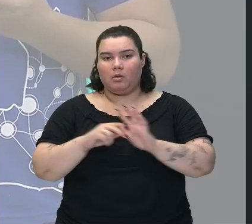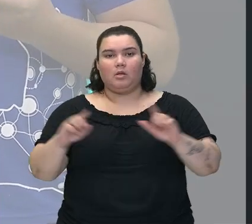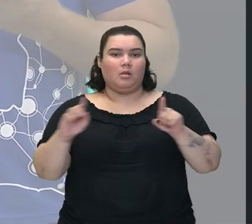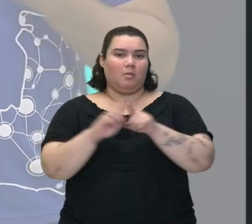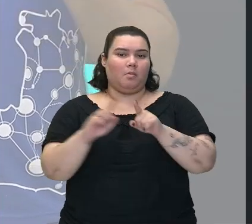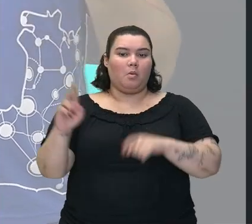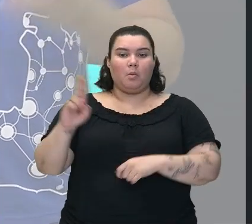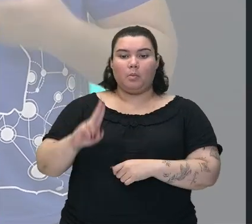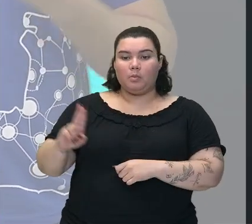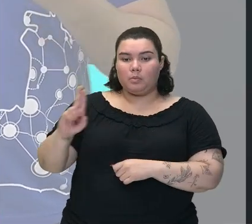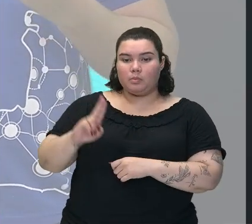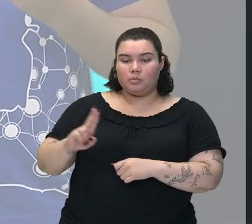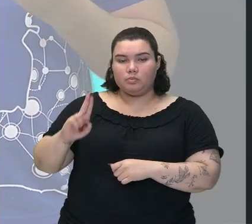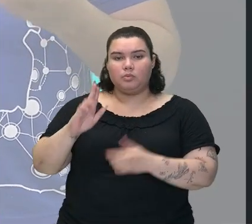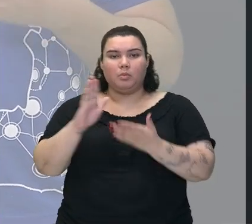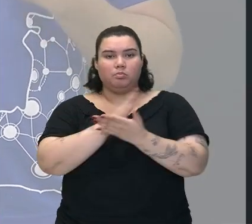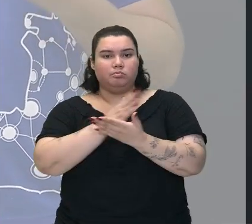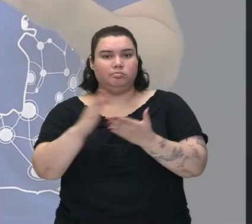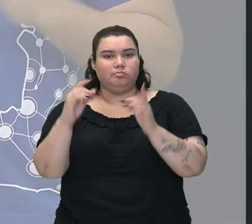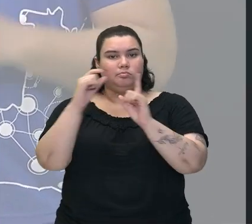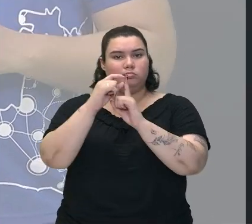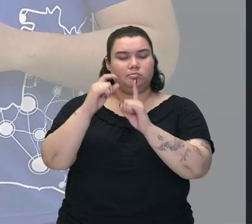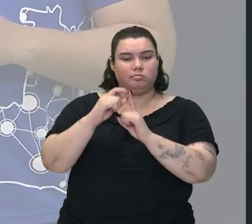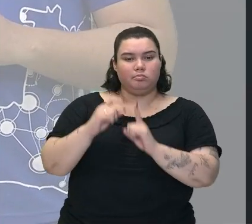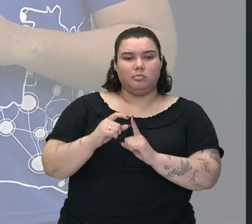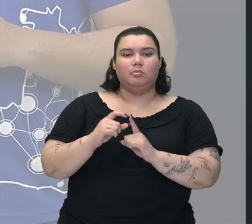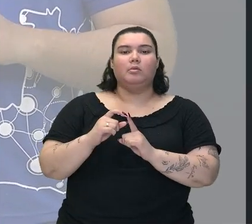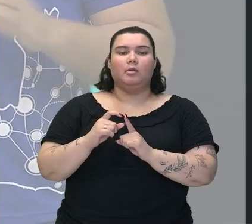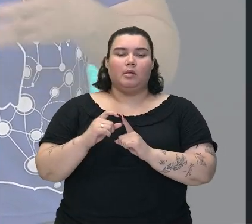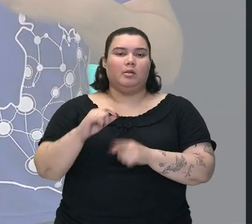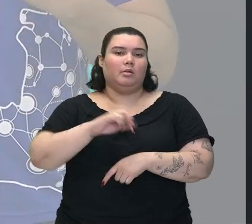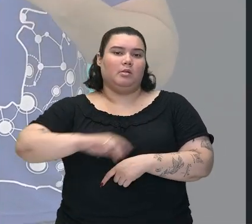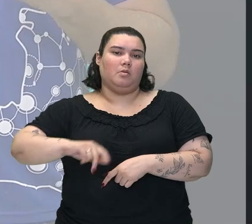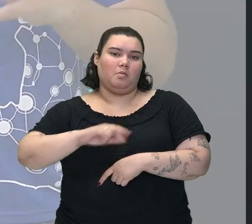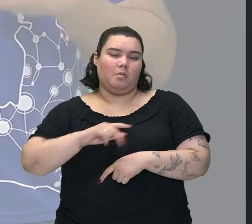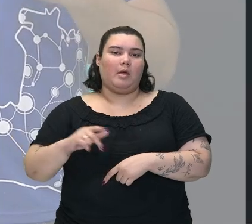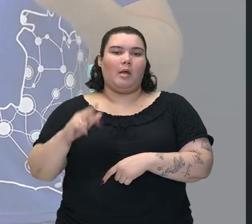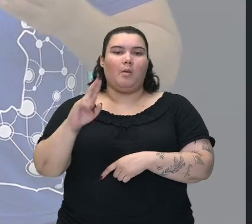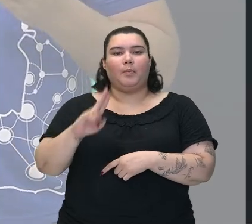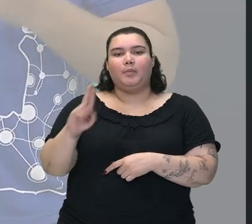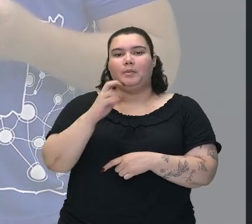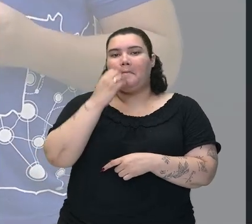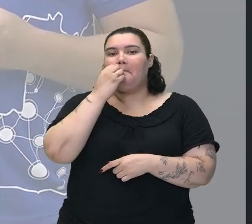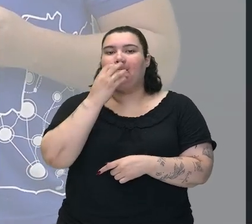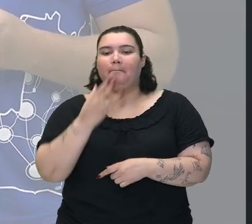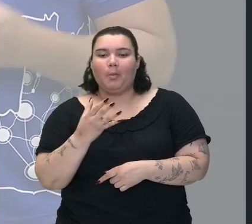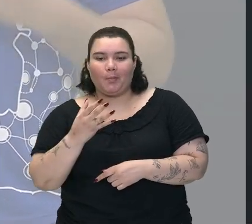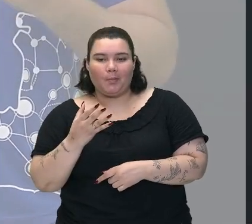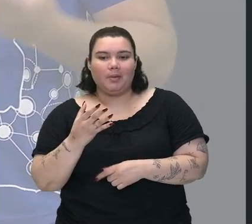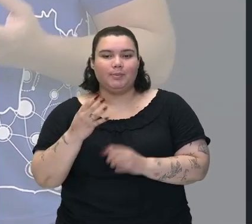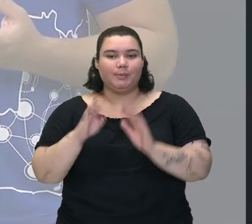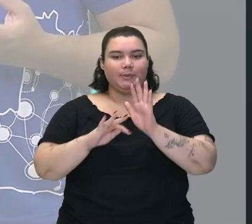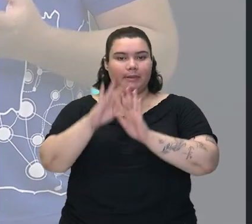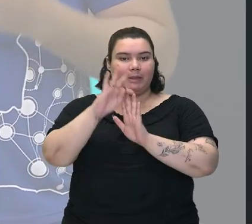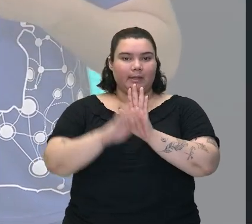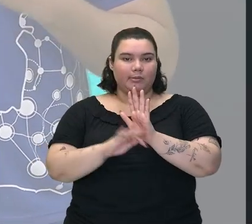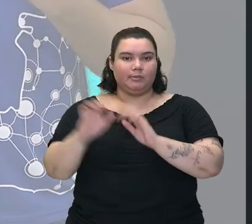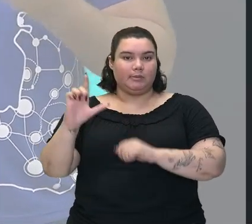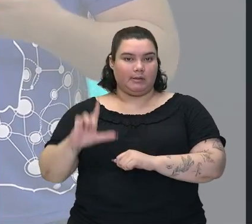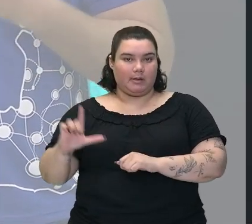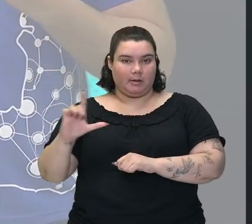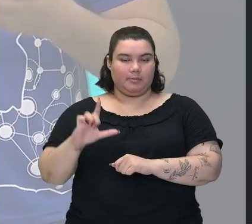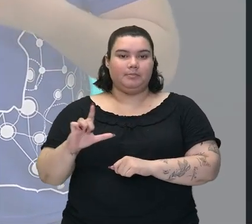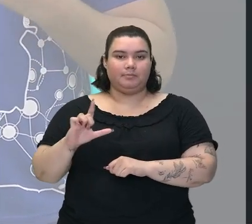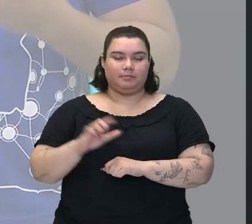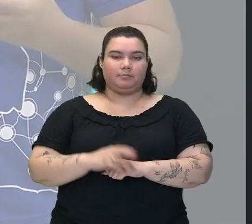uso de algumas palavras que até então não eram tão bem-vindas ou utilizadas em textos literários.